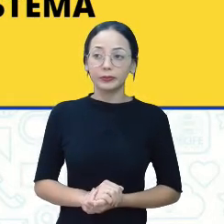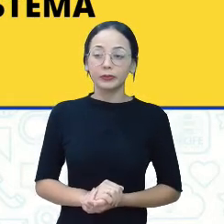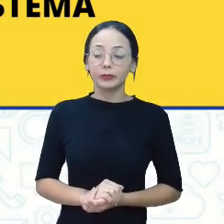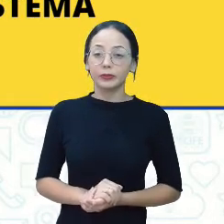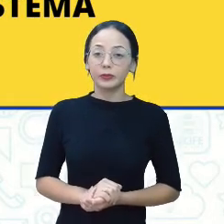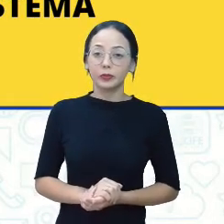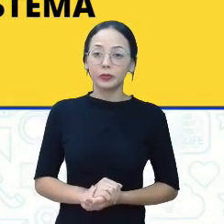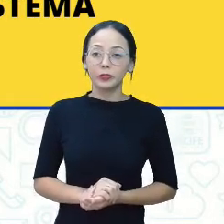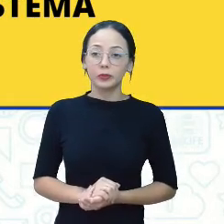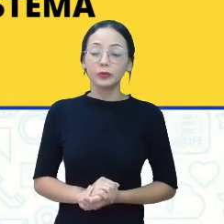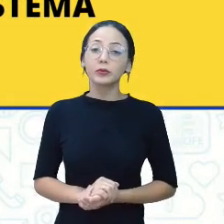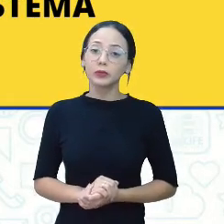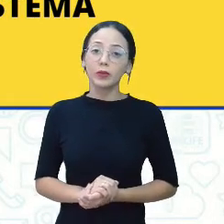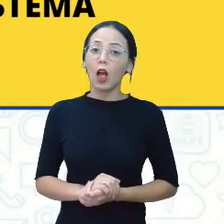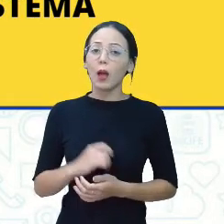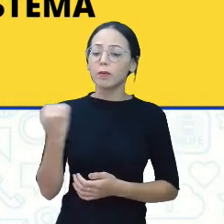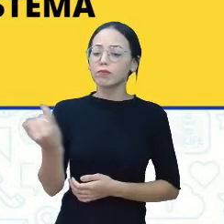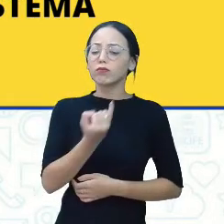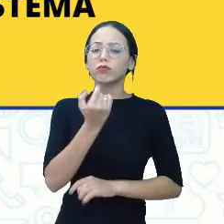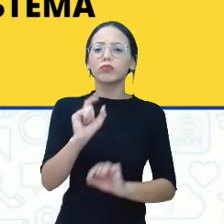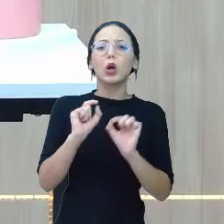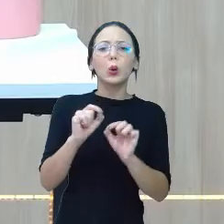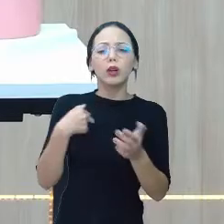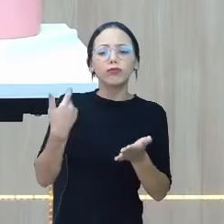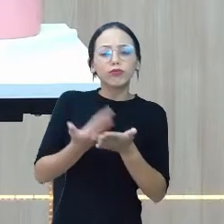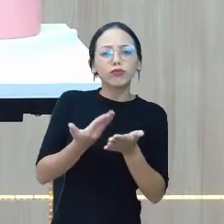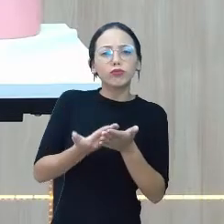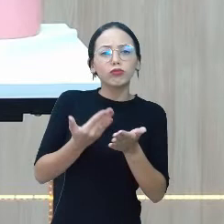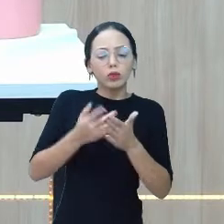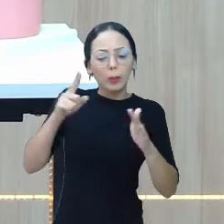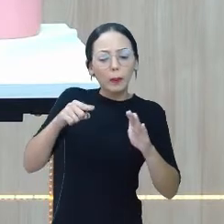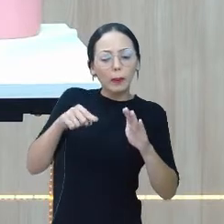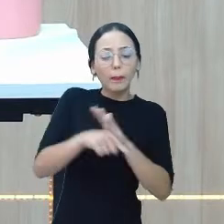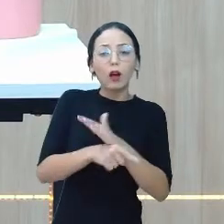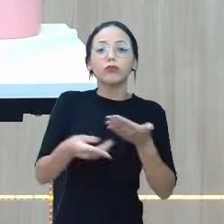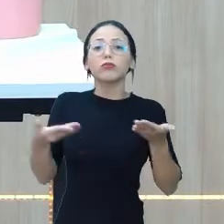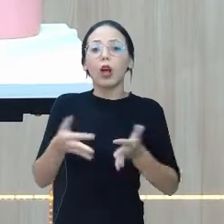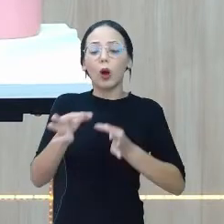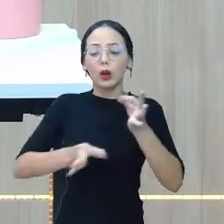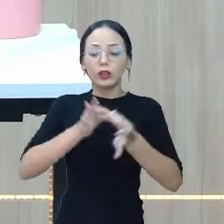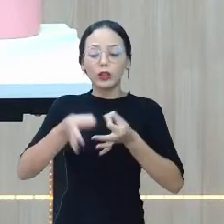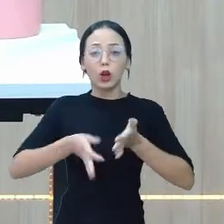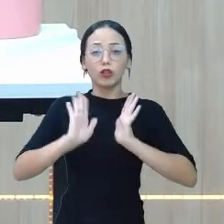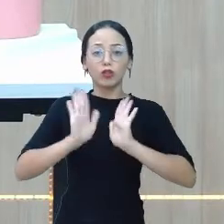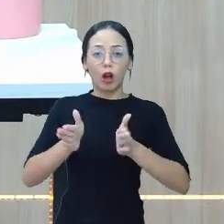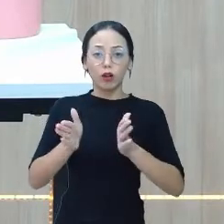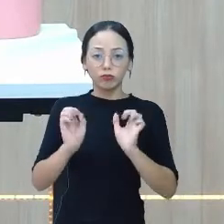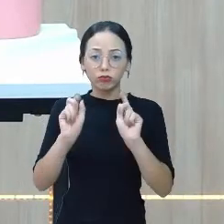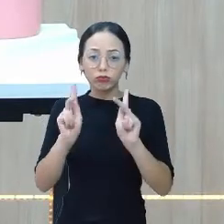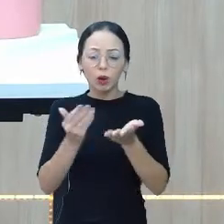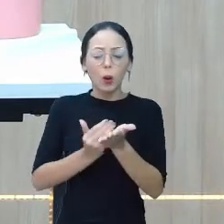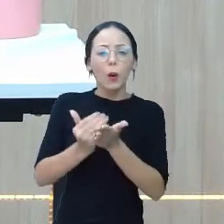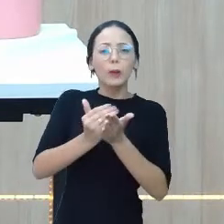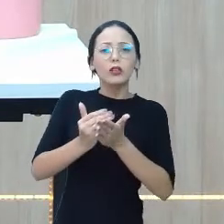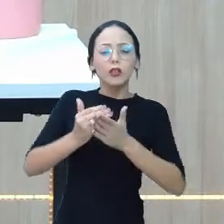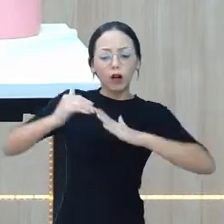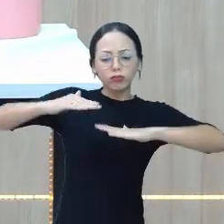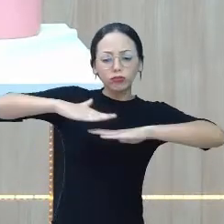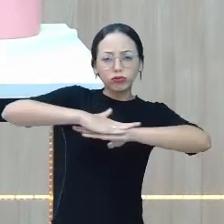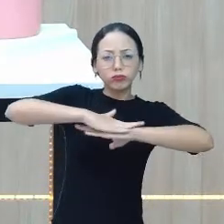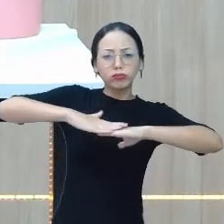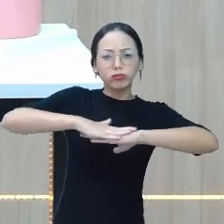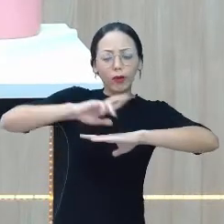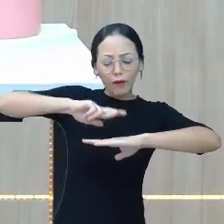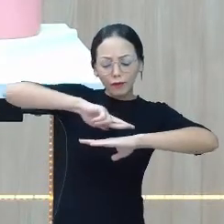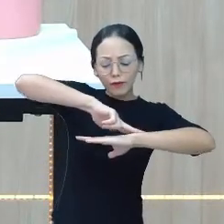nosso estudo, ok? Pronto, chegamos na célula e agora nós vamos para o tecido, que seria uma reunião de